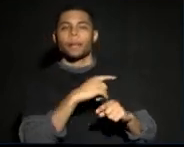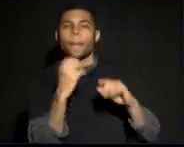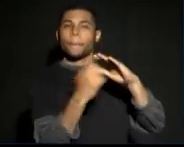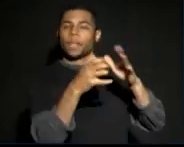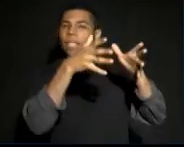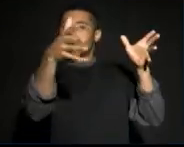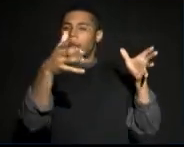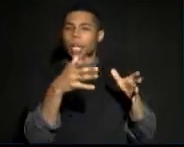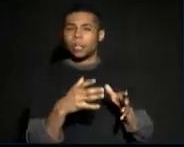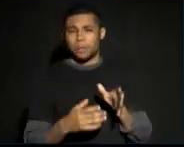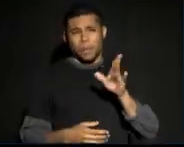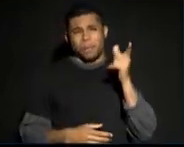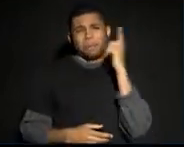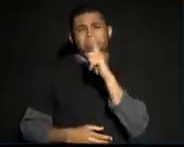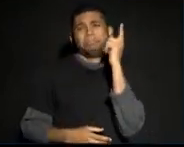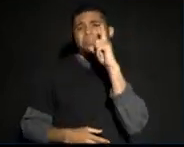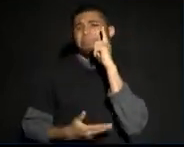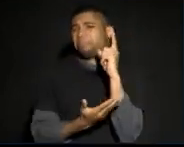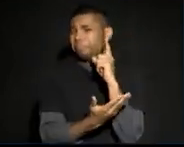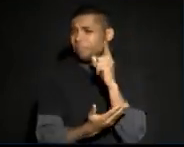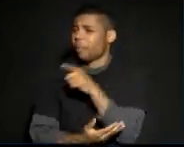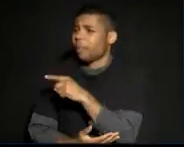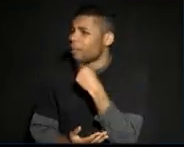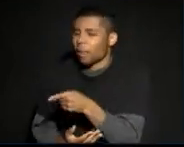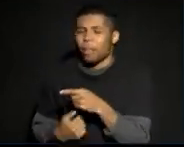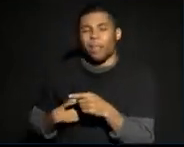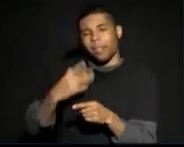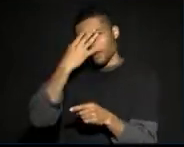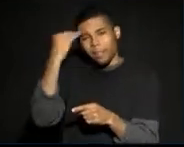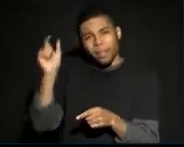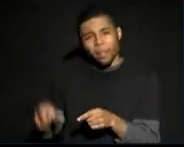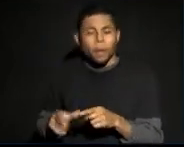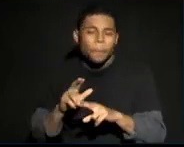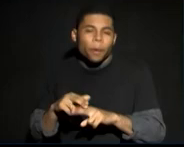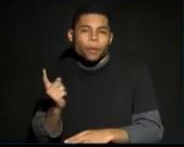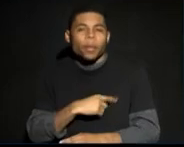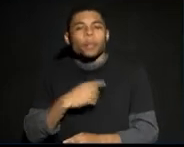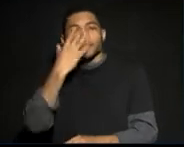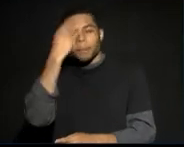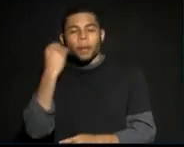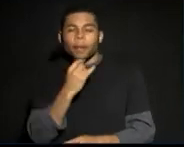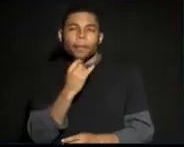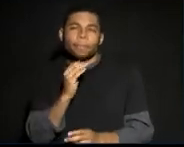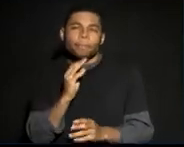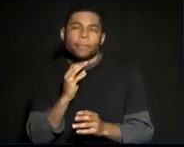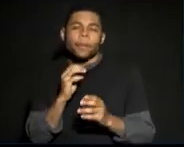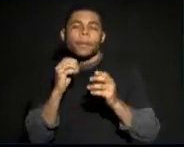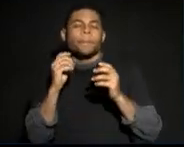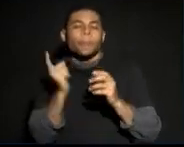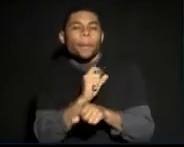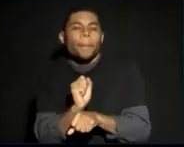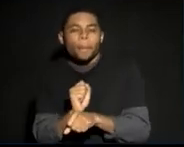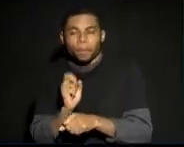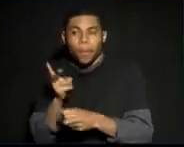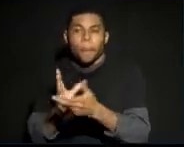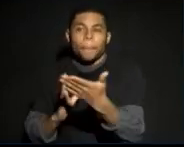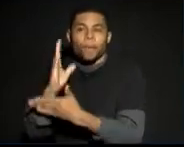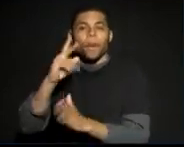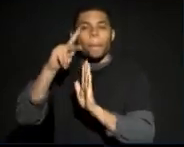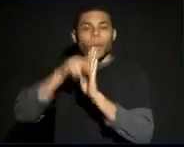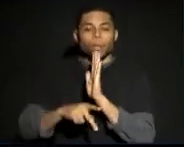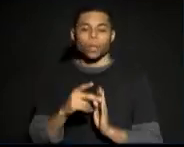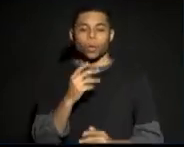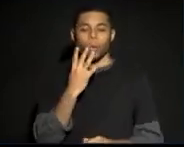grande sendo que esse cara acessam os mercados então a gente tá no aguardo por exemplo de aprovar eu vinha conversando com Adriana o